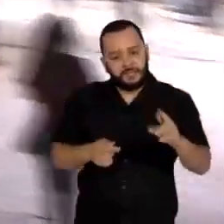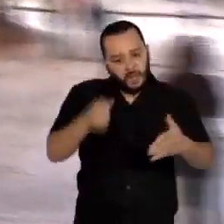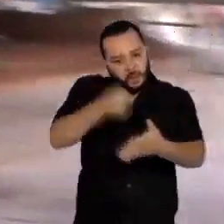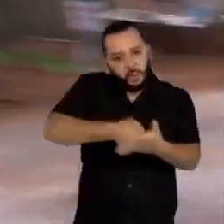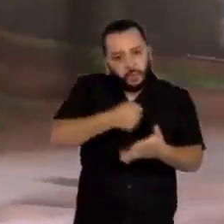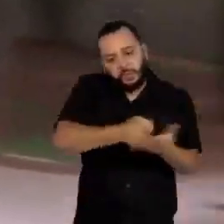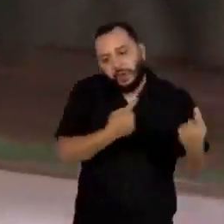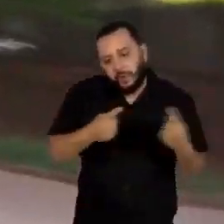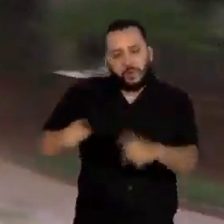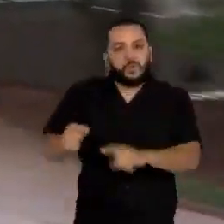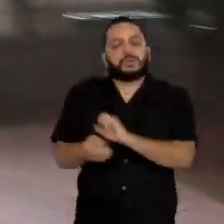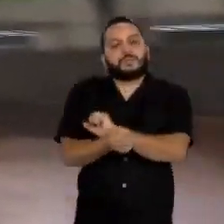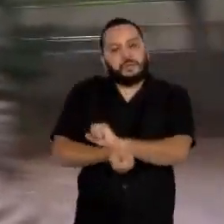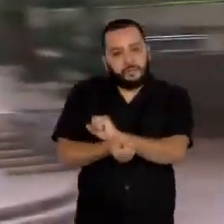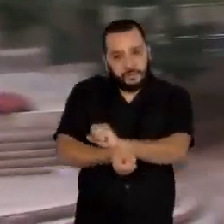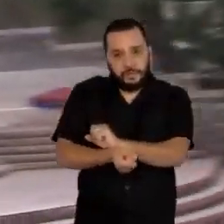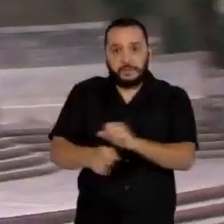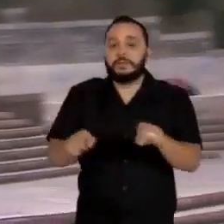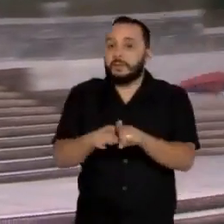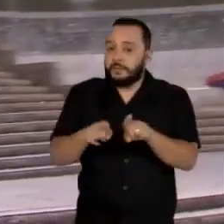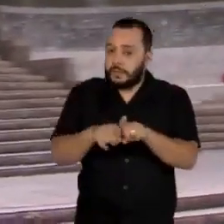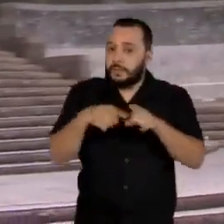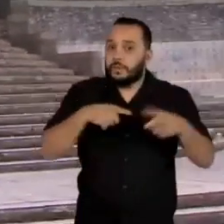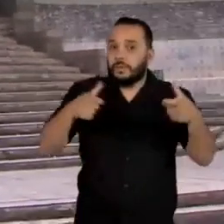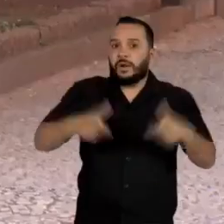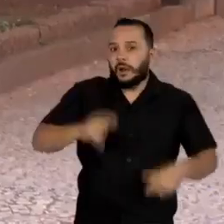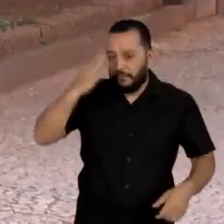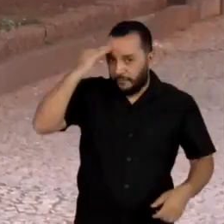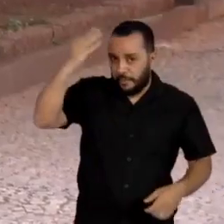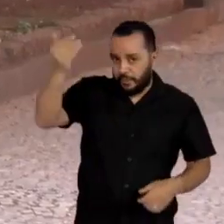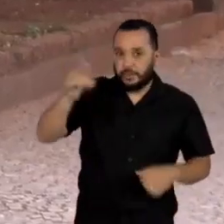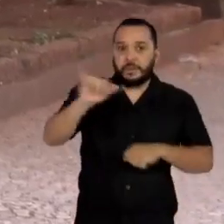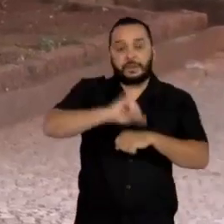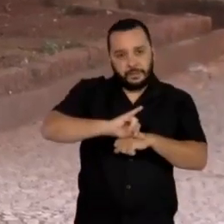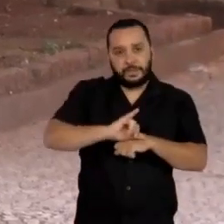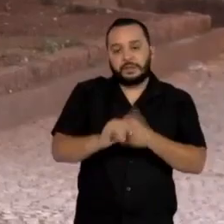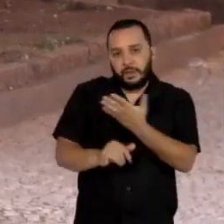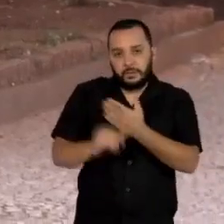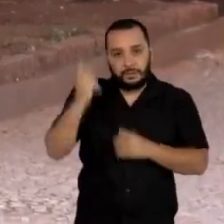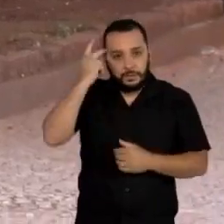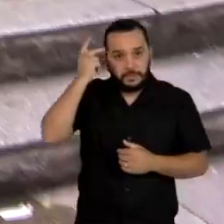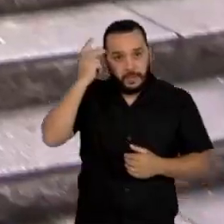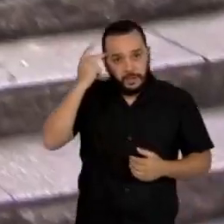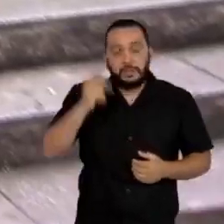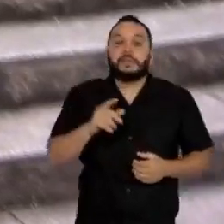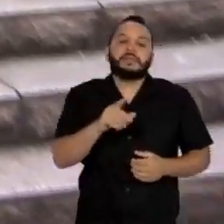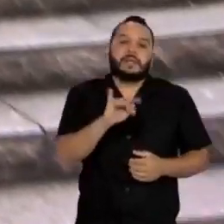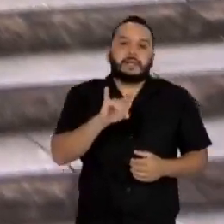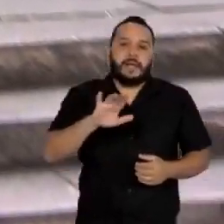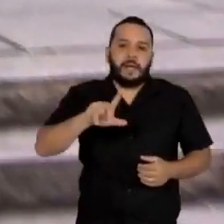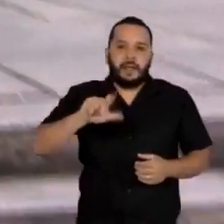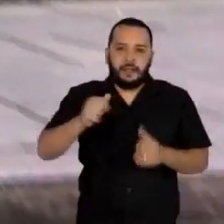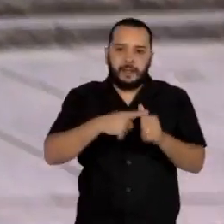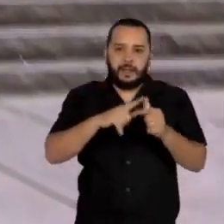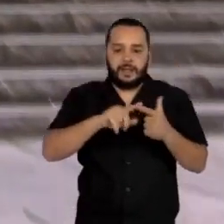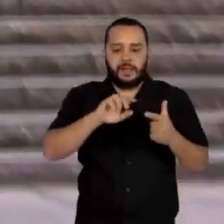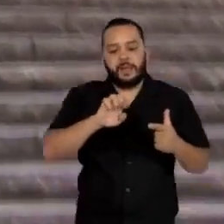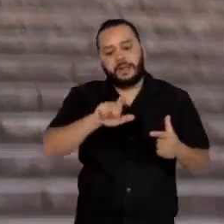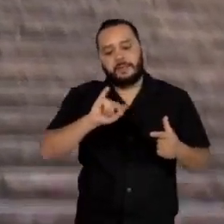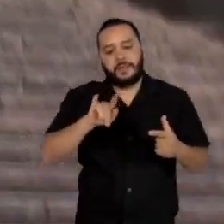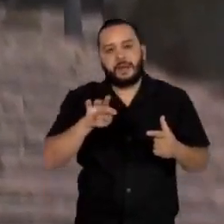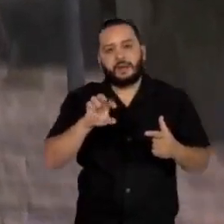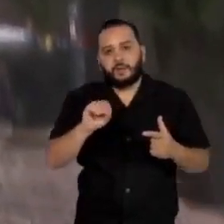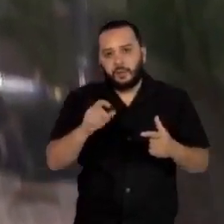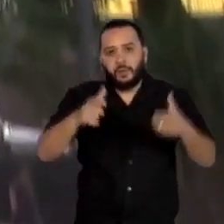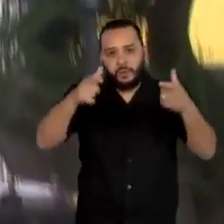local emblemático da população negra na capital paulista, que Daniele e Heriberto apresentam há 4 anos em passeios em São Paulo,